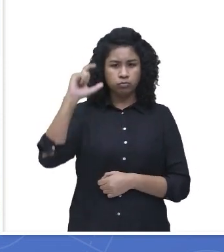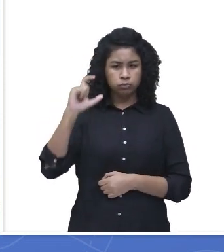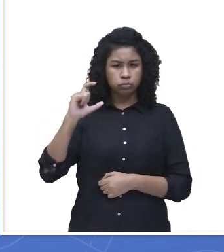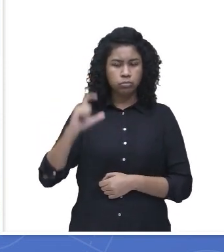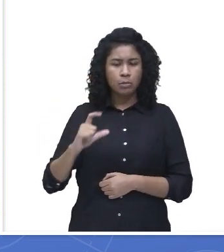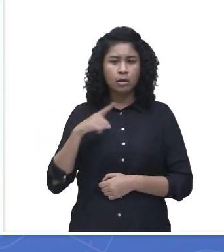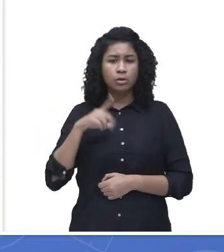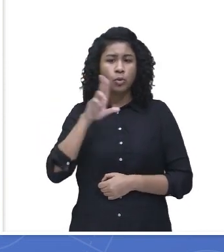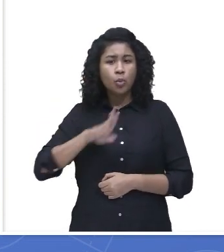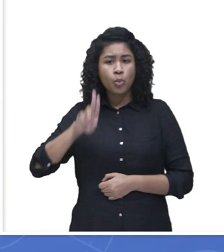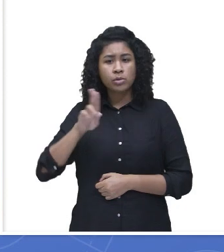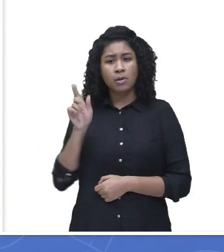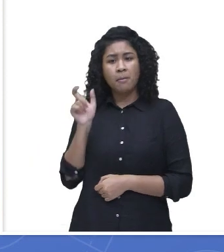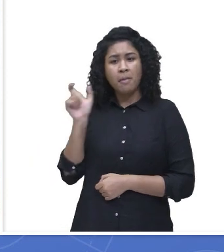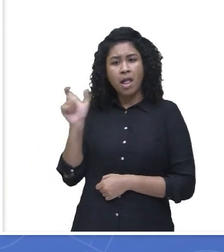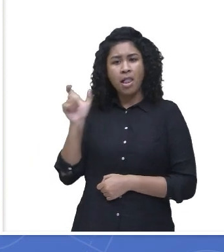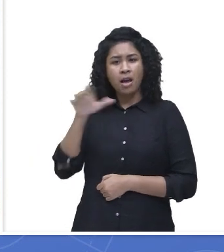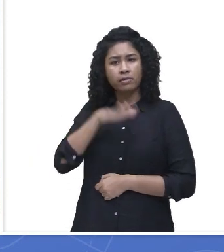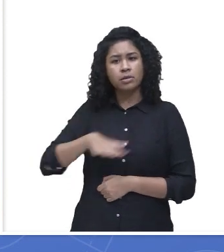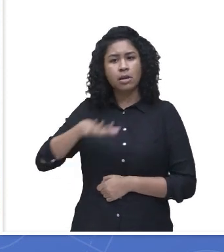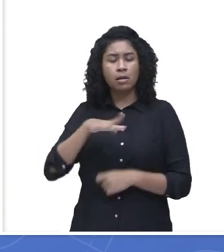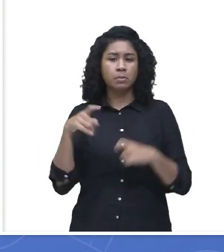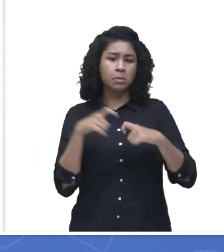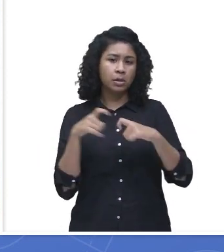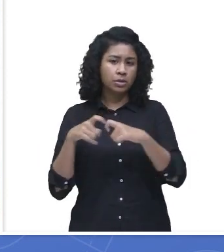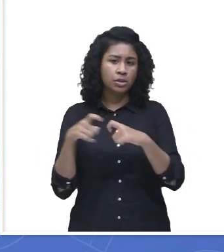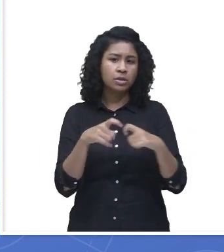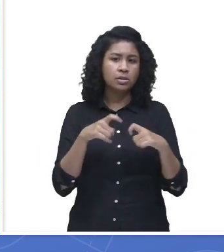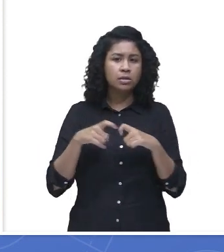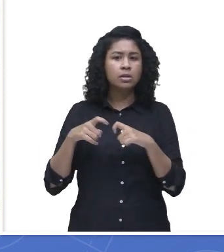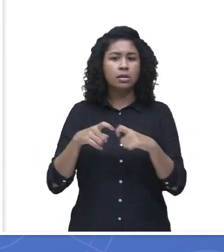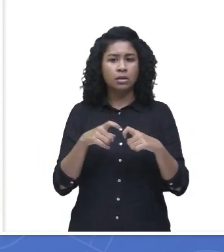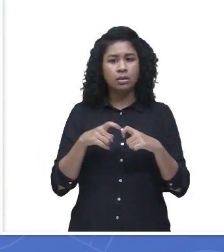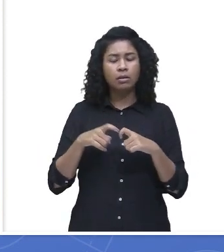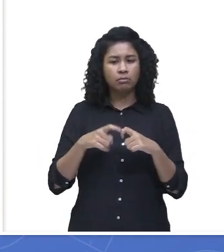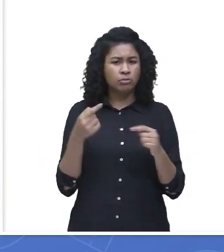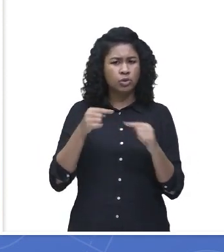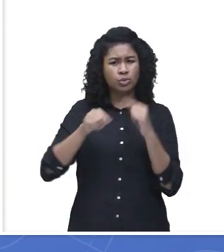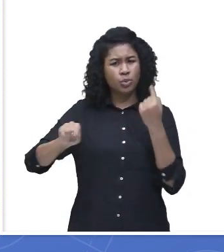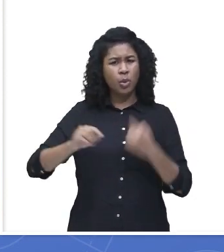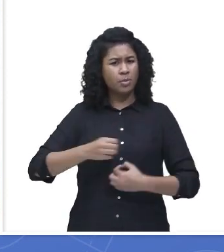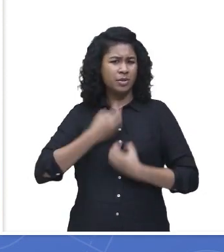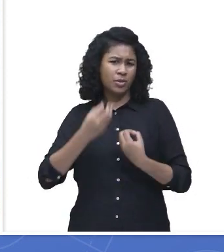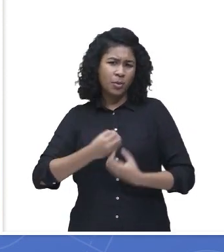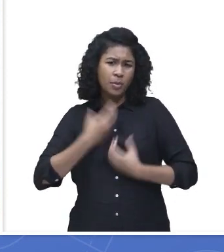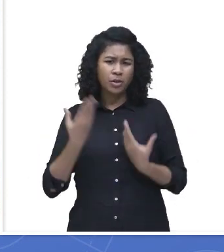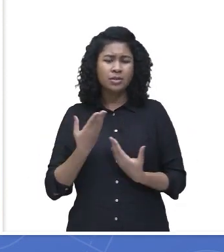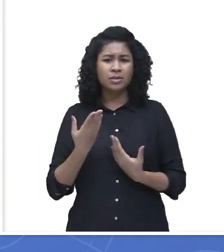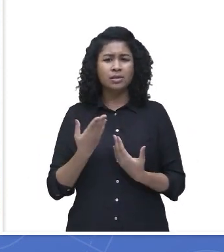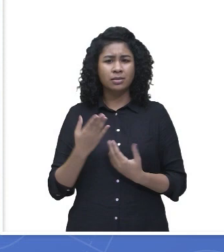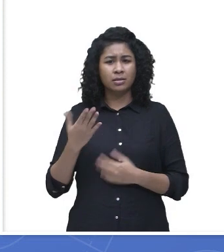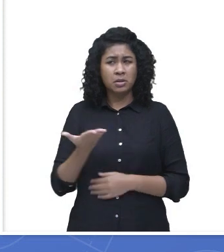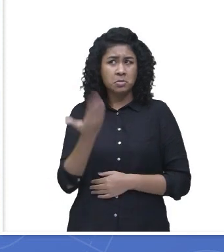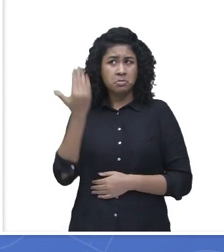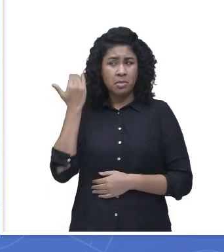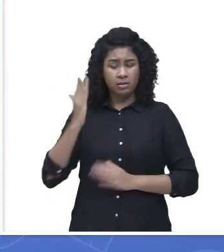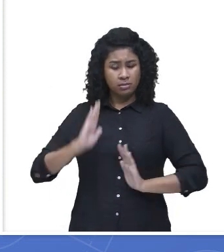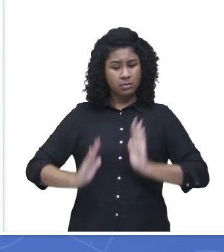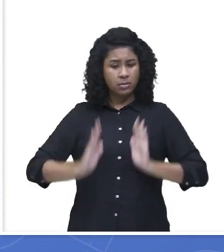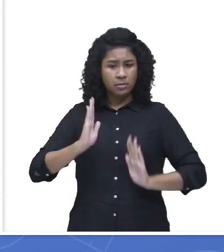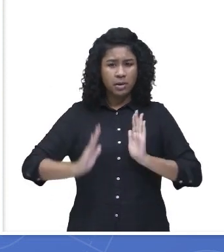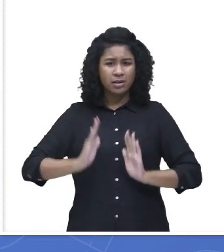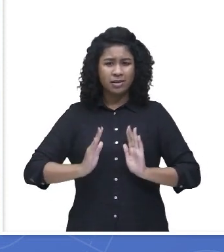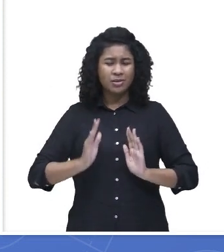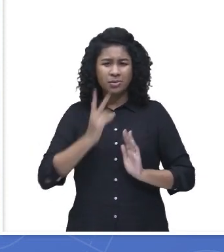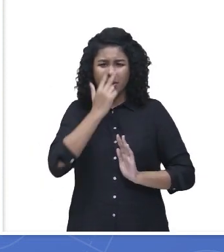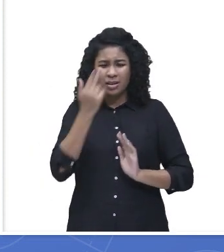que são mais da medicina, termos médicos, antipoéticos, né? Termos que não eram bem vistos naquele período